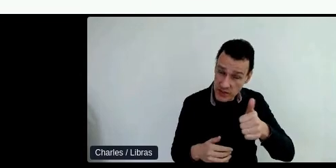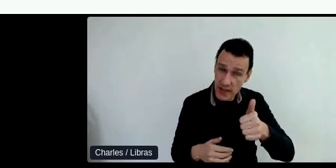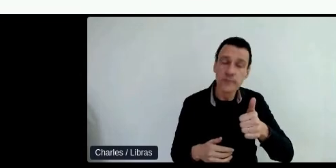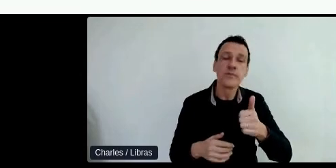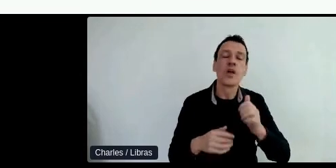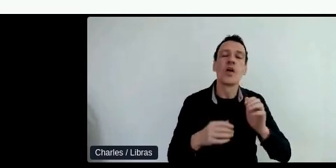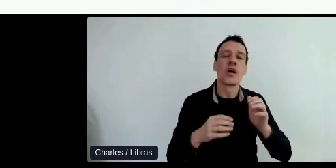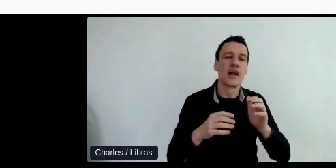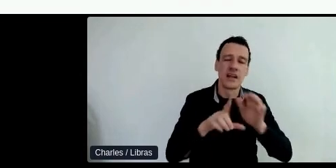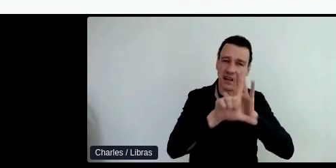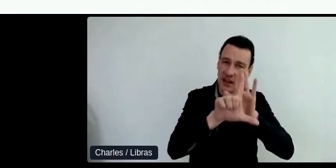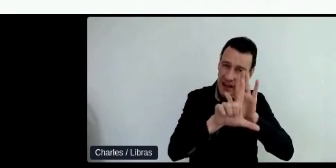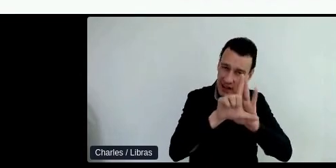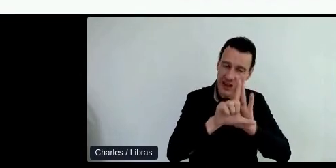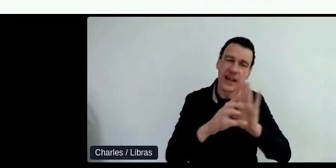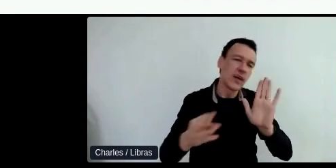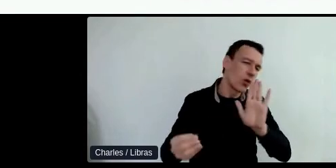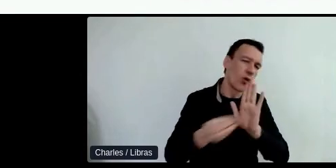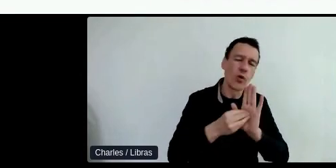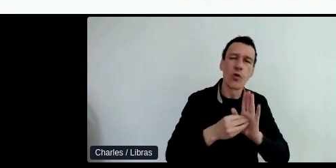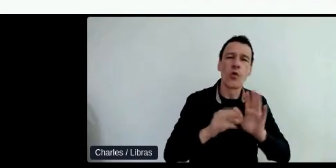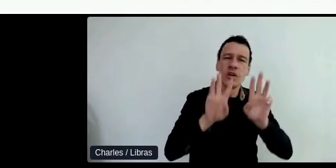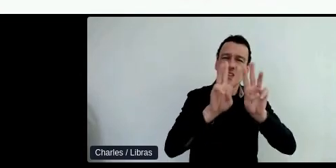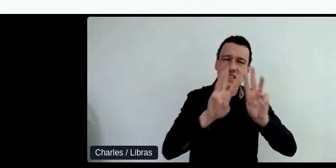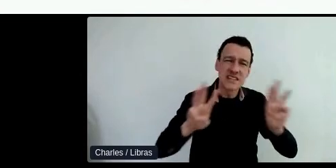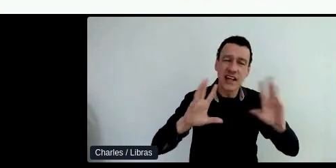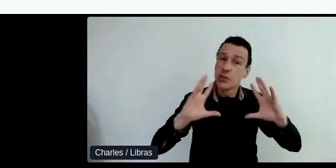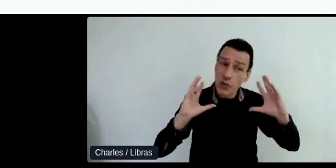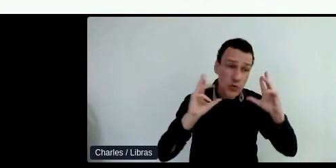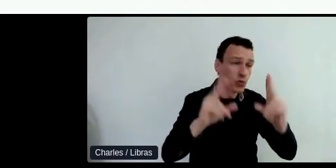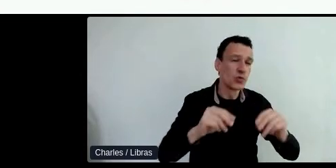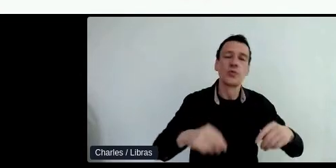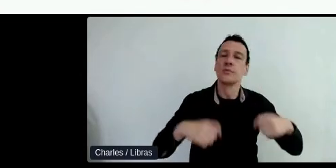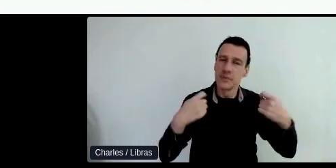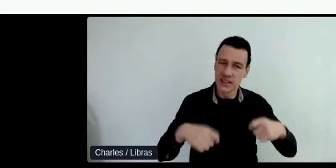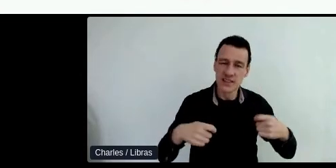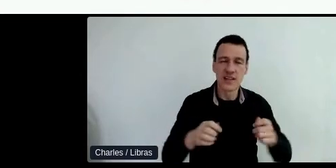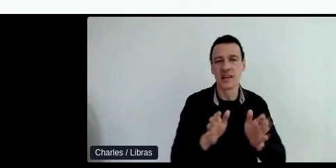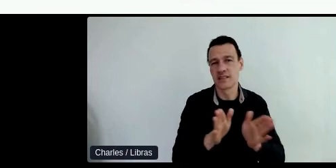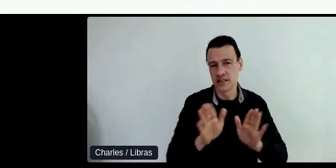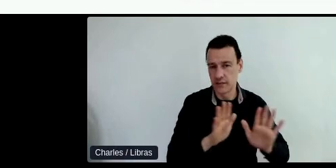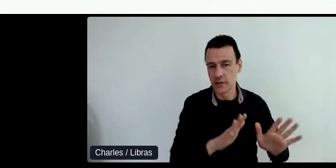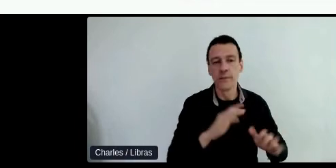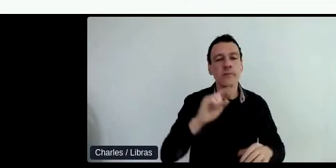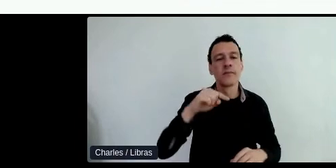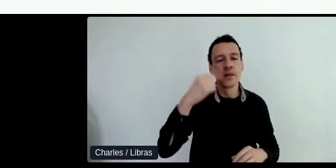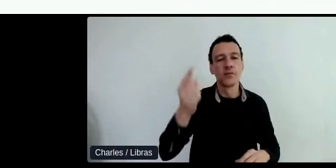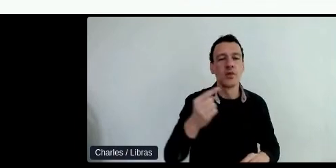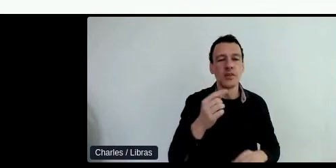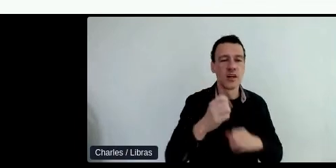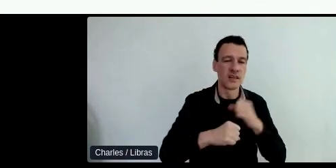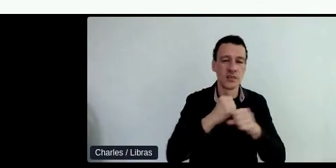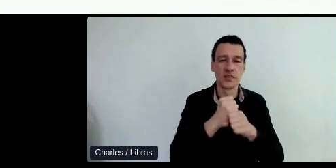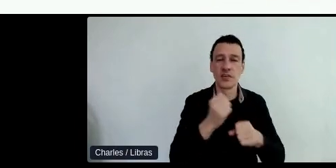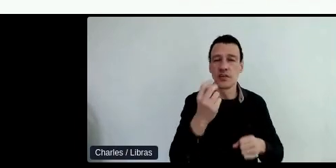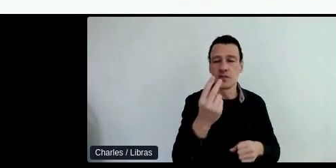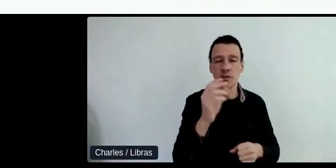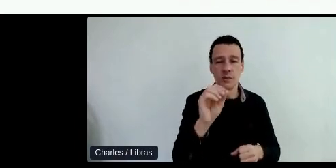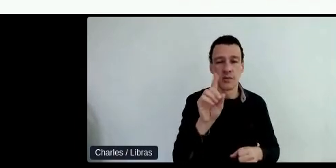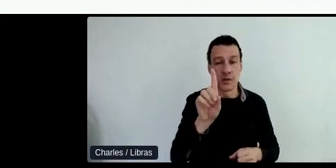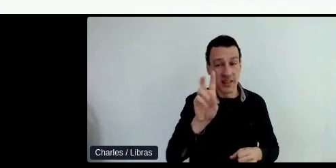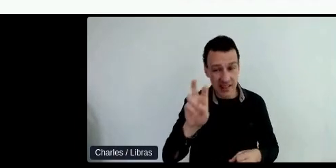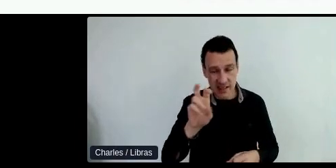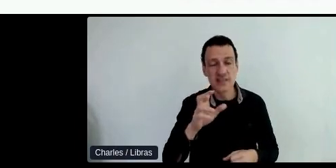todos os outros sites também. E a partir de 2015, a gente teve aí a LBI, que é a